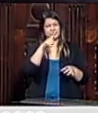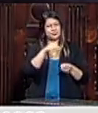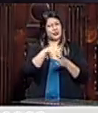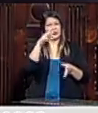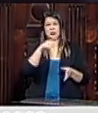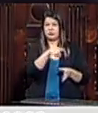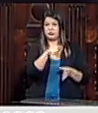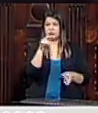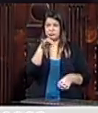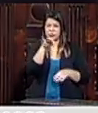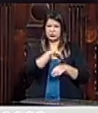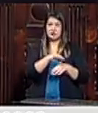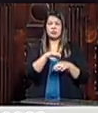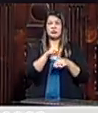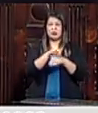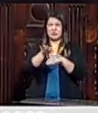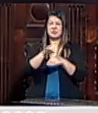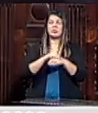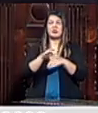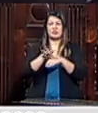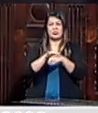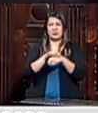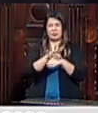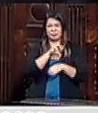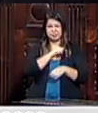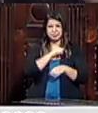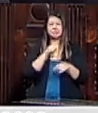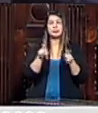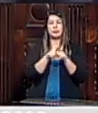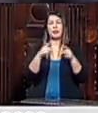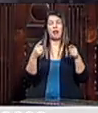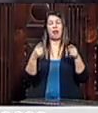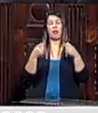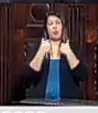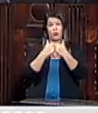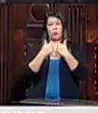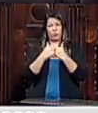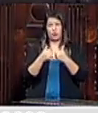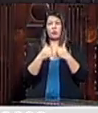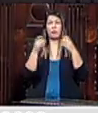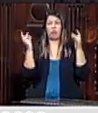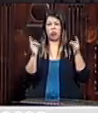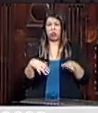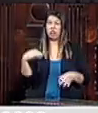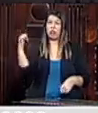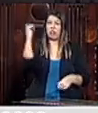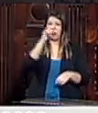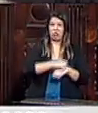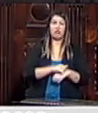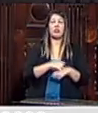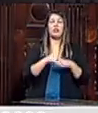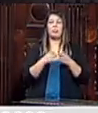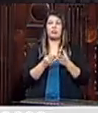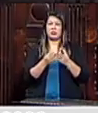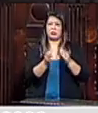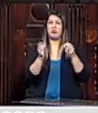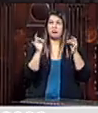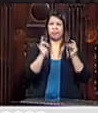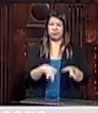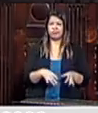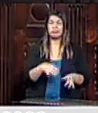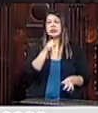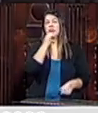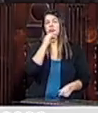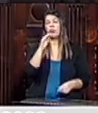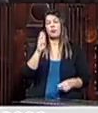transmissores de doença, pegar carcaças de ônibus, de aeronaves, de embarcações abandonadas, por exemplo, na